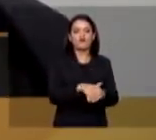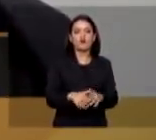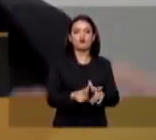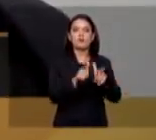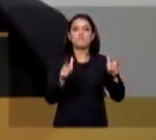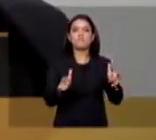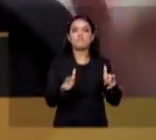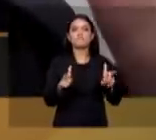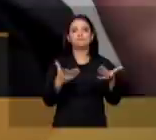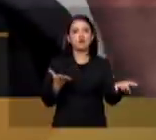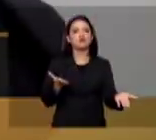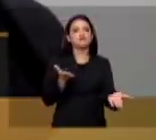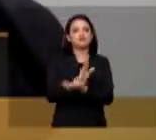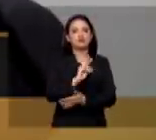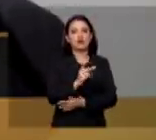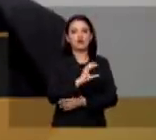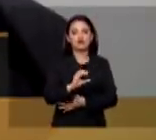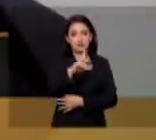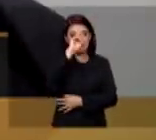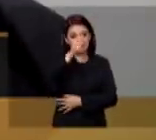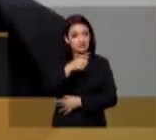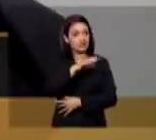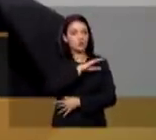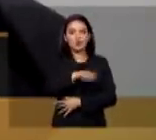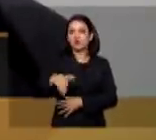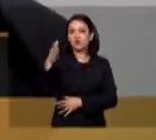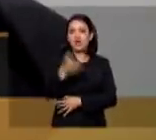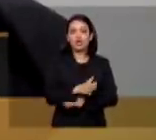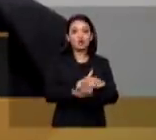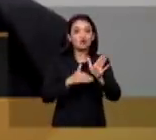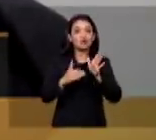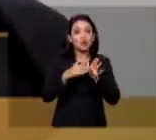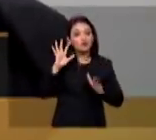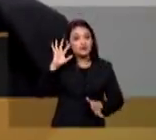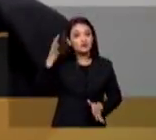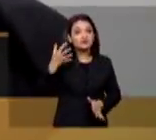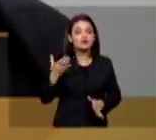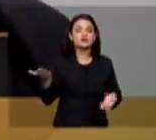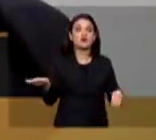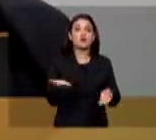corpus, determinando a anulação de todos os atos decisórios praticados na ação penal